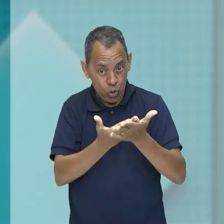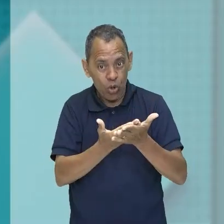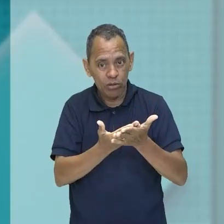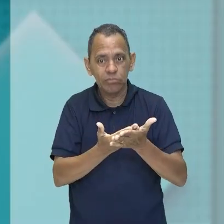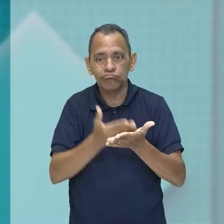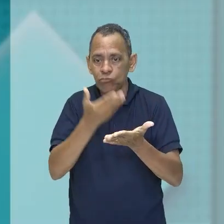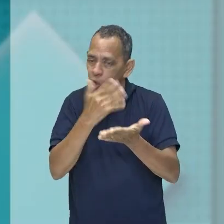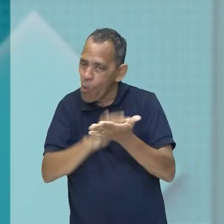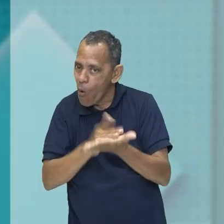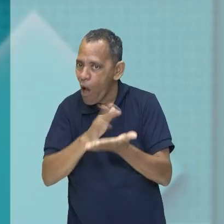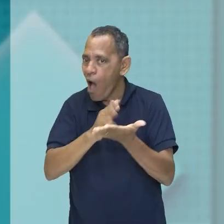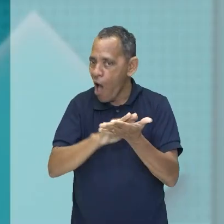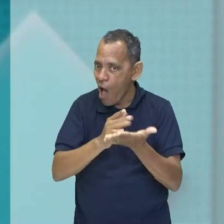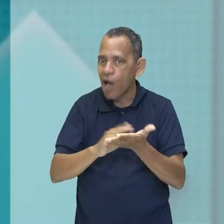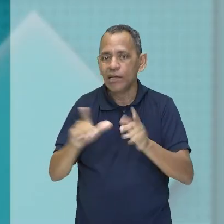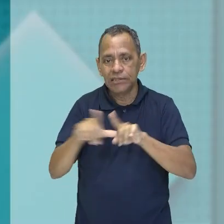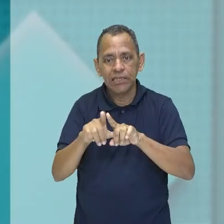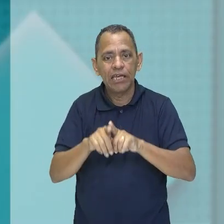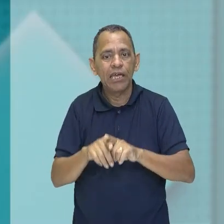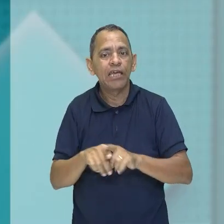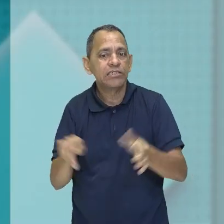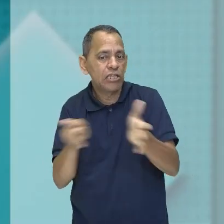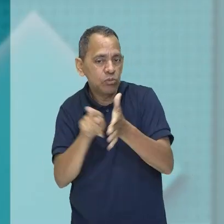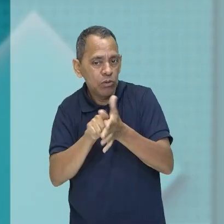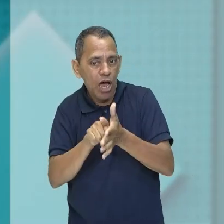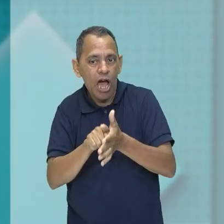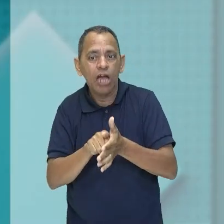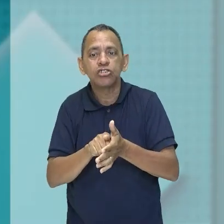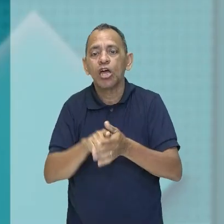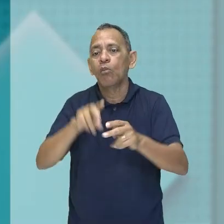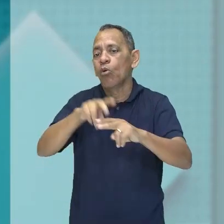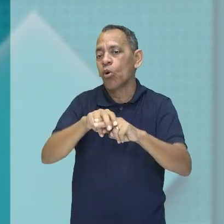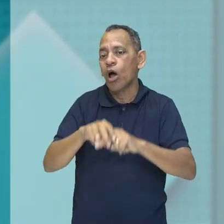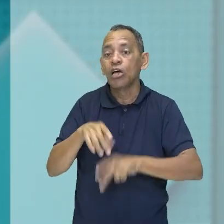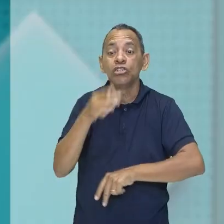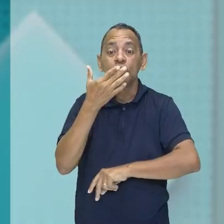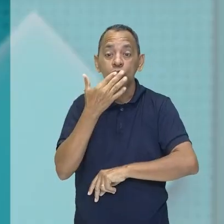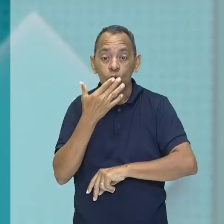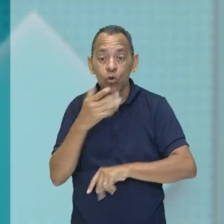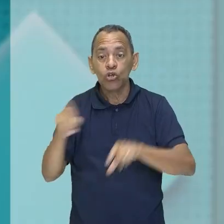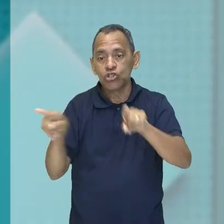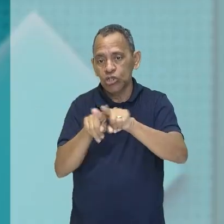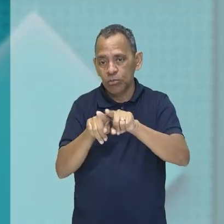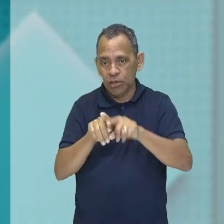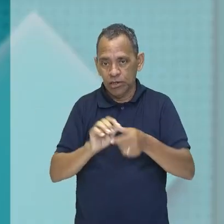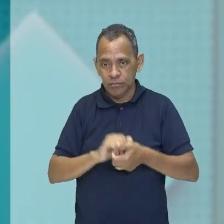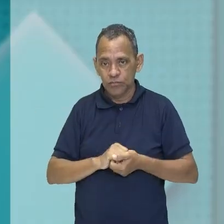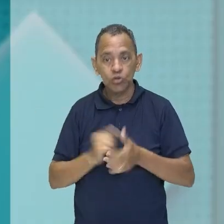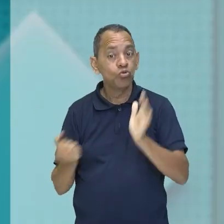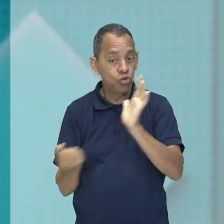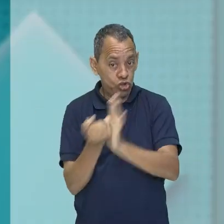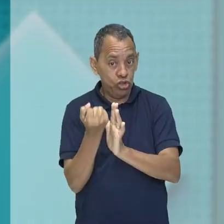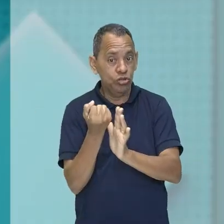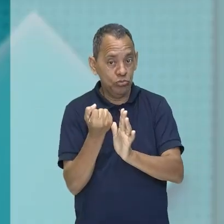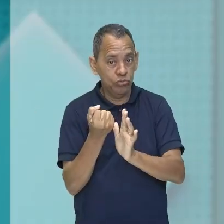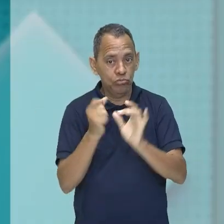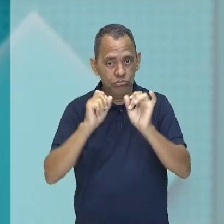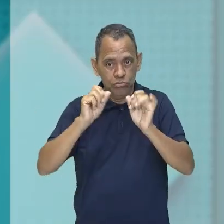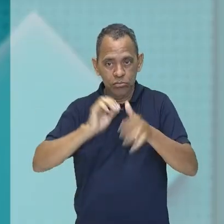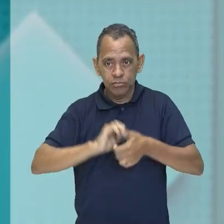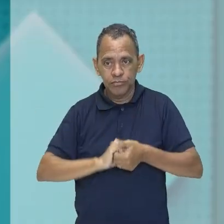sua simbologia através das cores. Também tem um símbolo, por